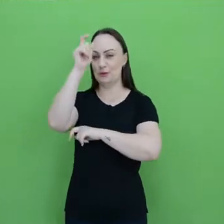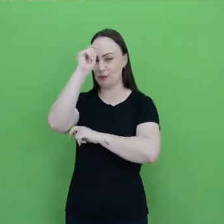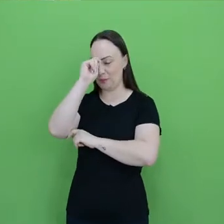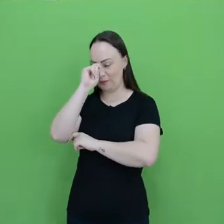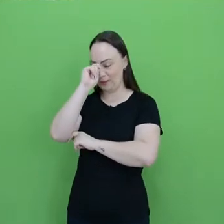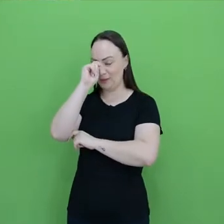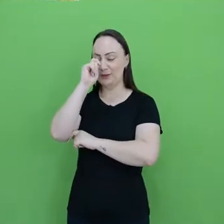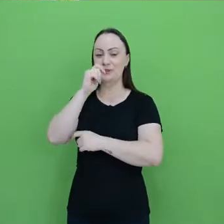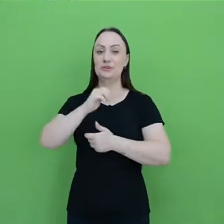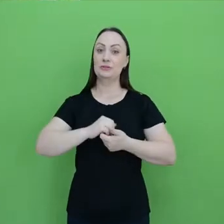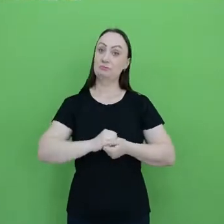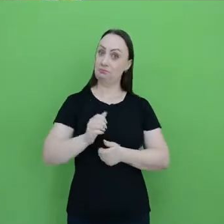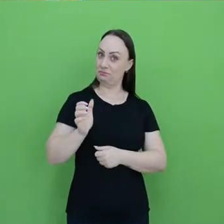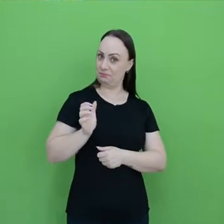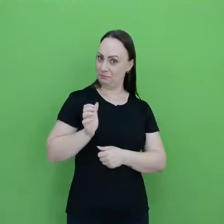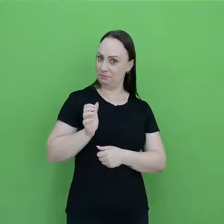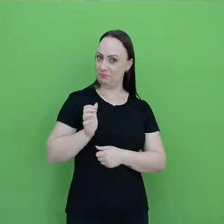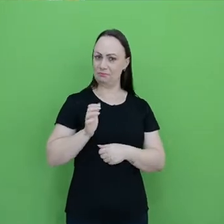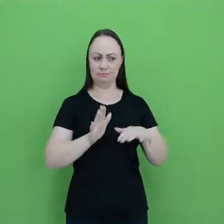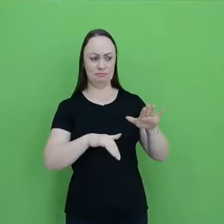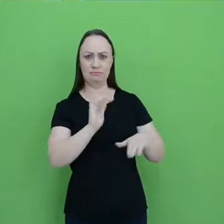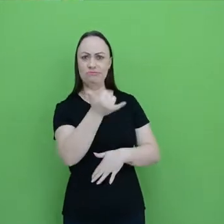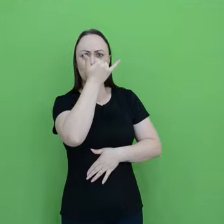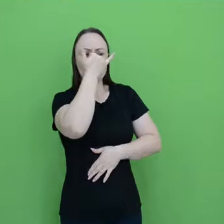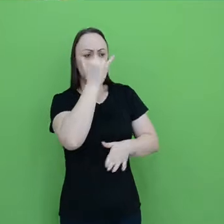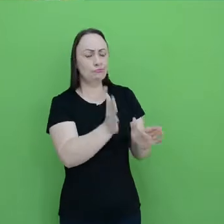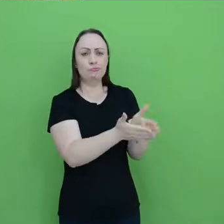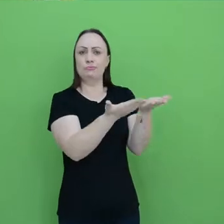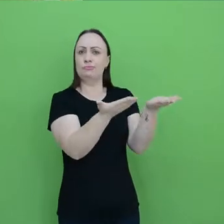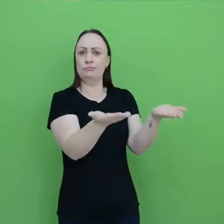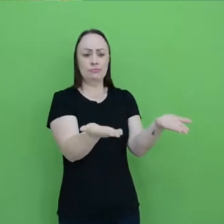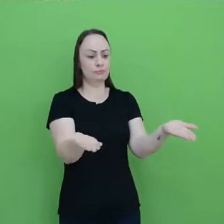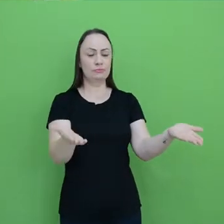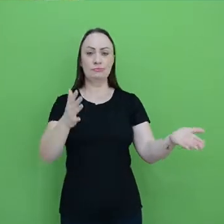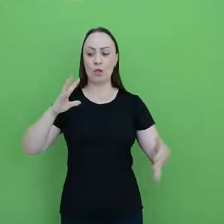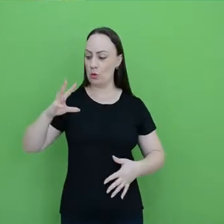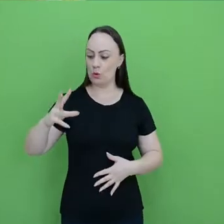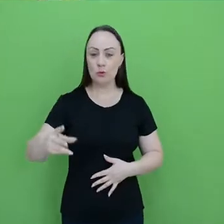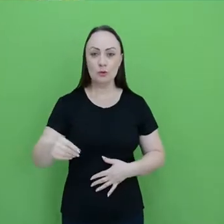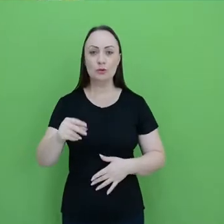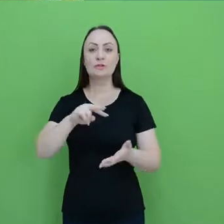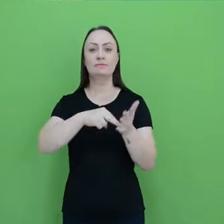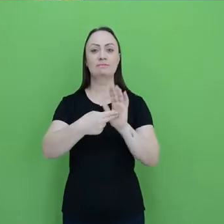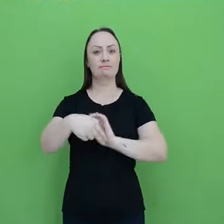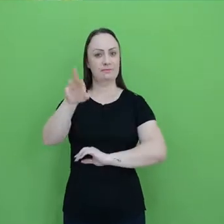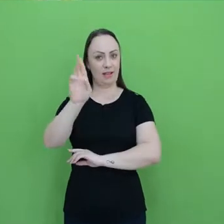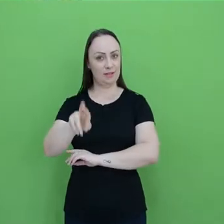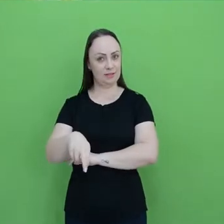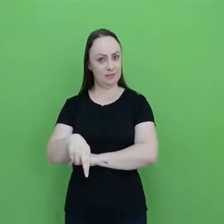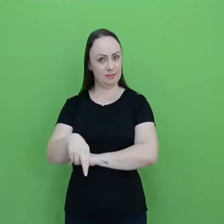o chapéu. Fortuna, acaso nada, tudo é razão.